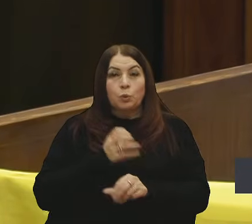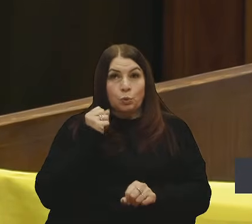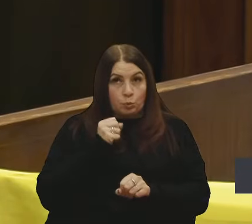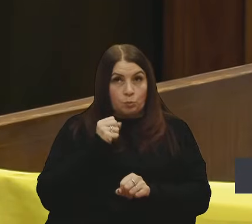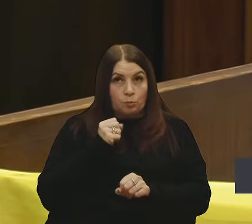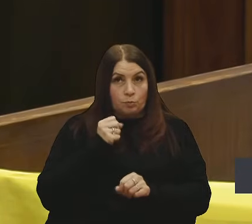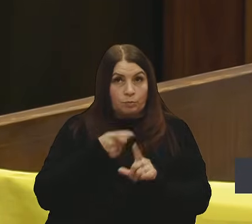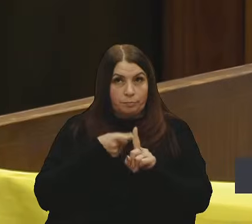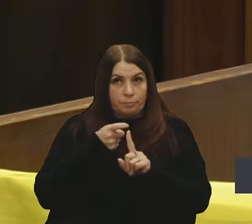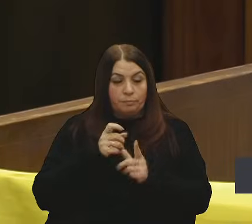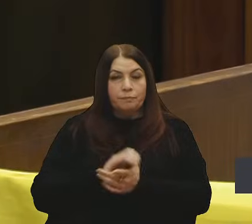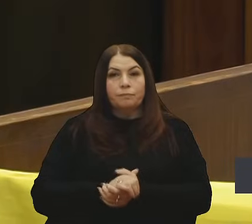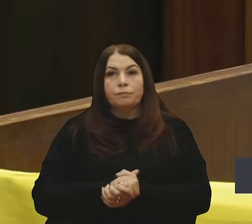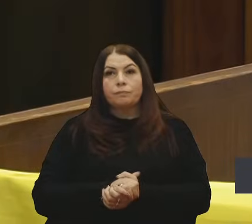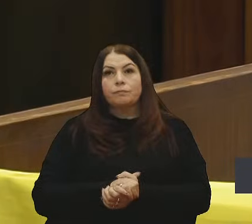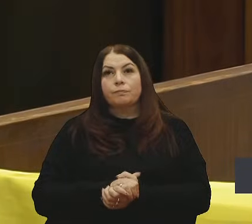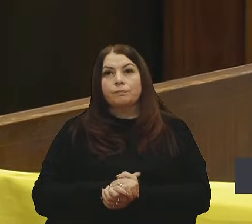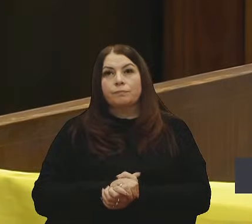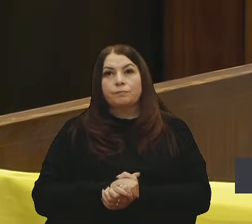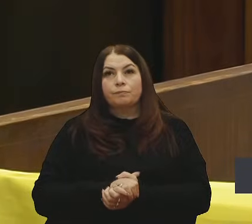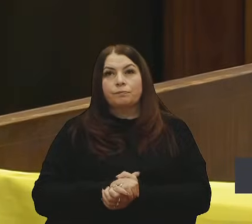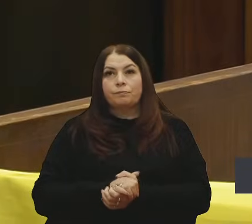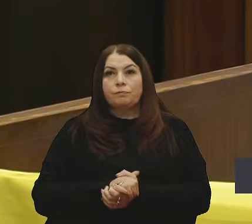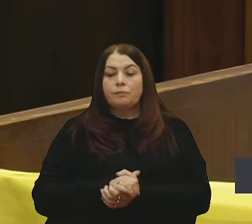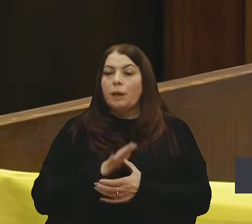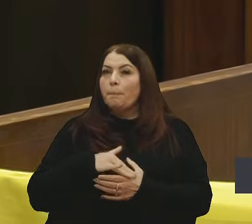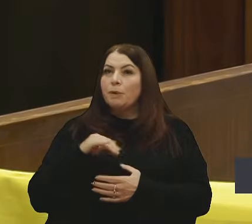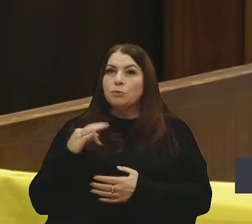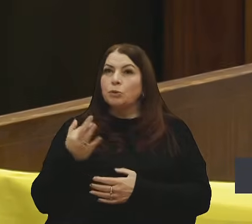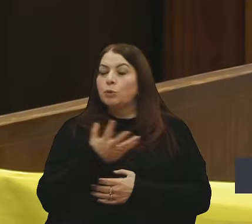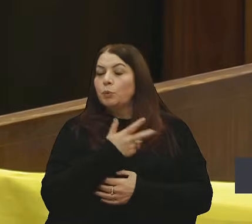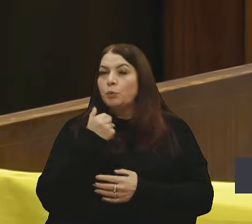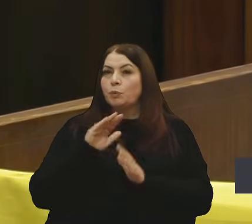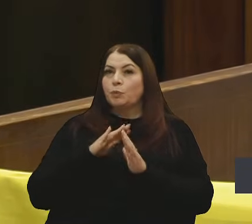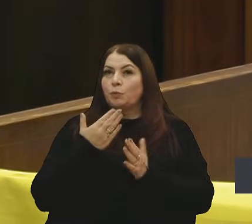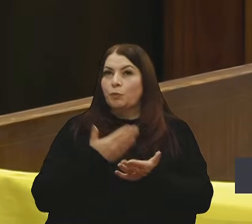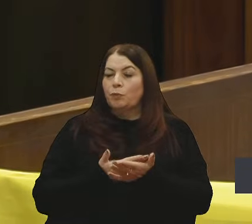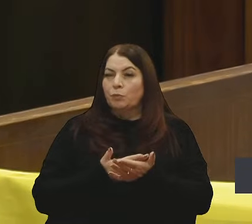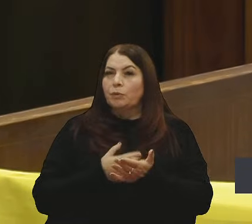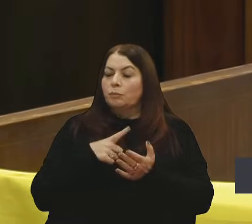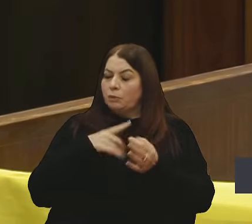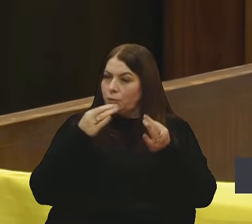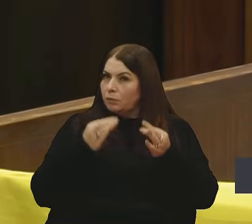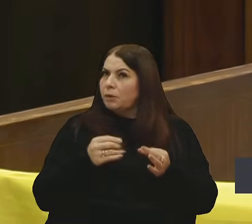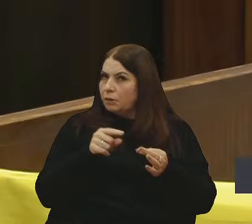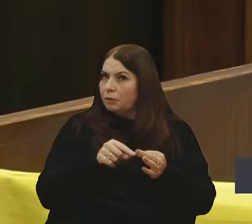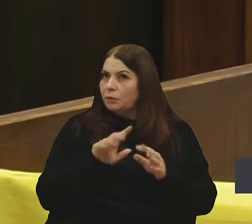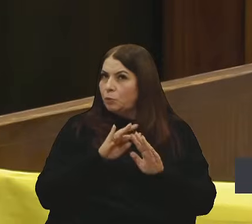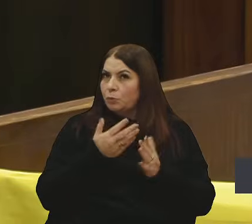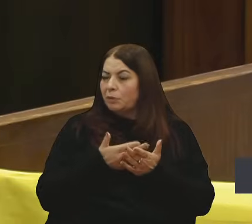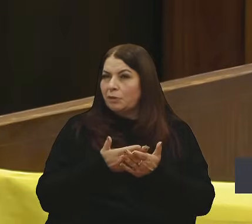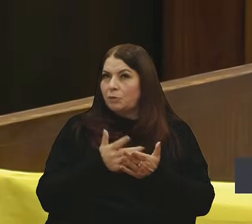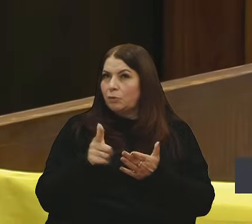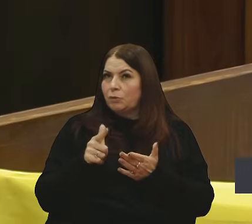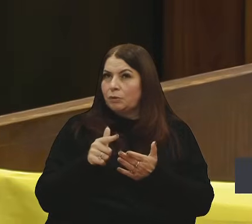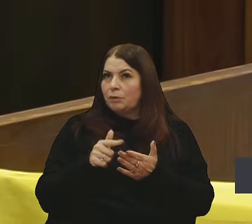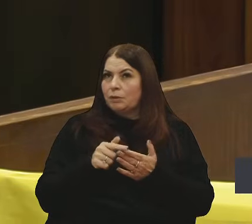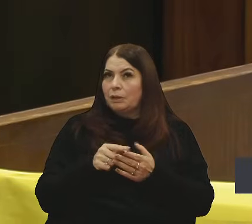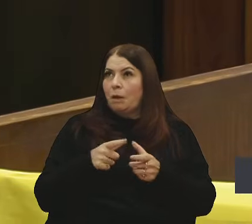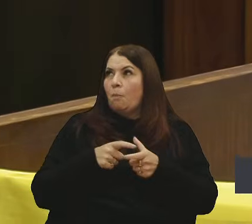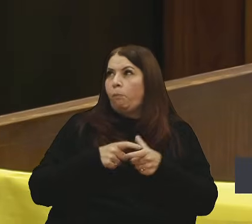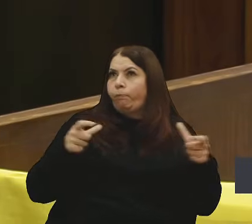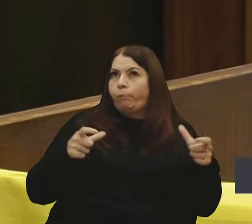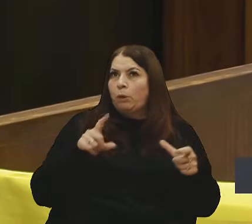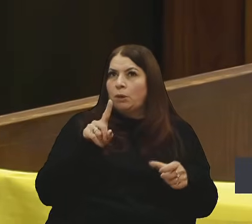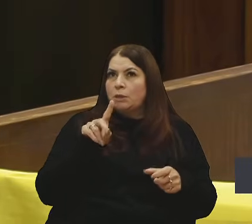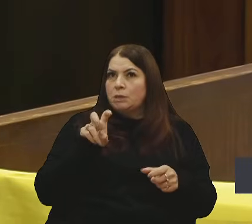Lucro mensal. Muito mais do que todas as escolas, eu garanto que não tem escola. Olha, tem que ser uma big escola para ganhar